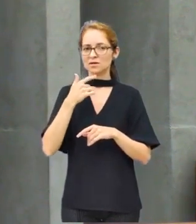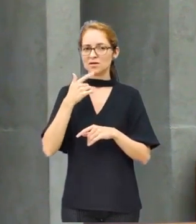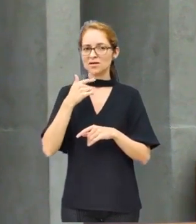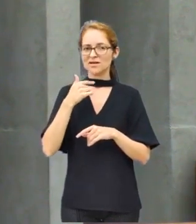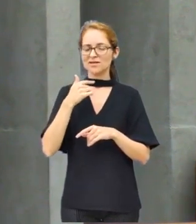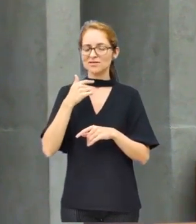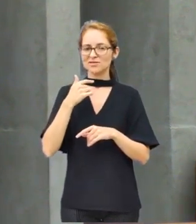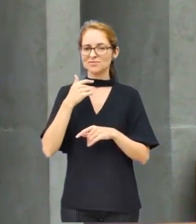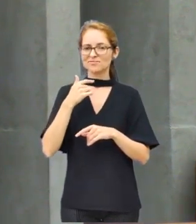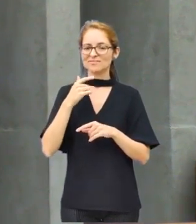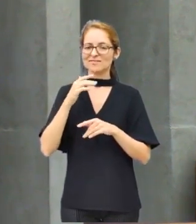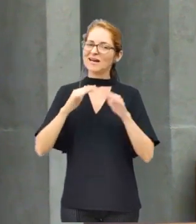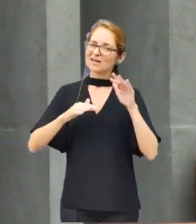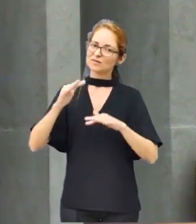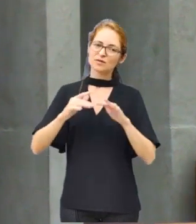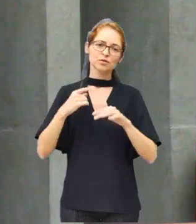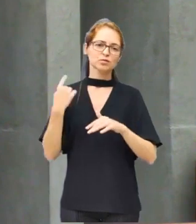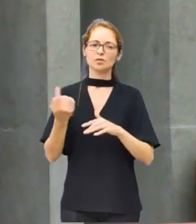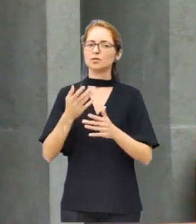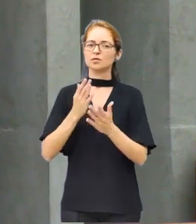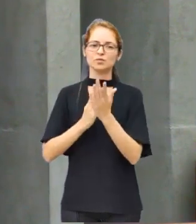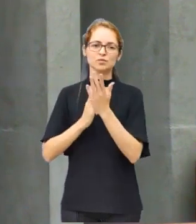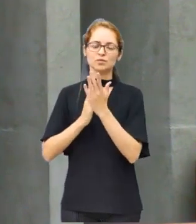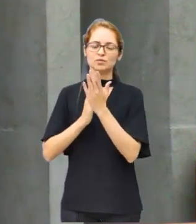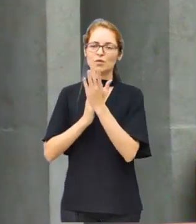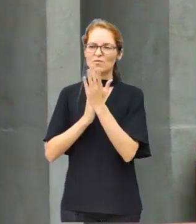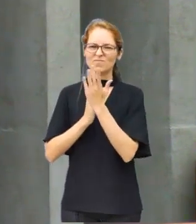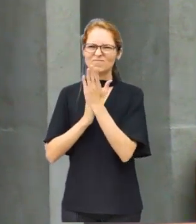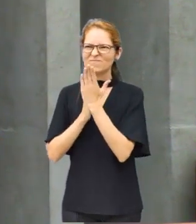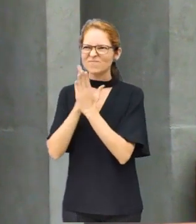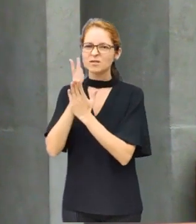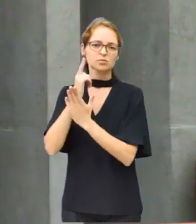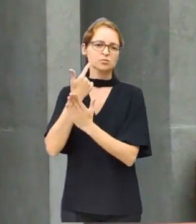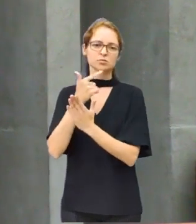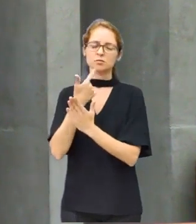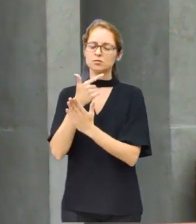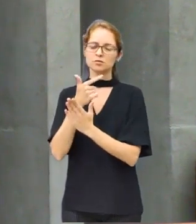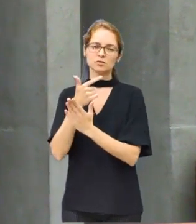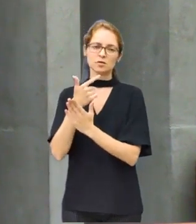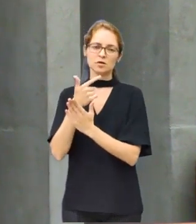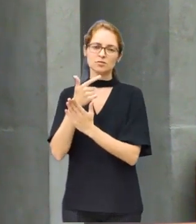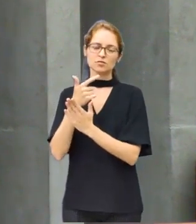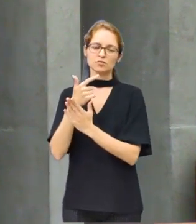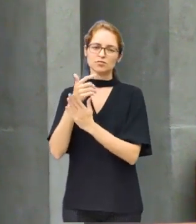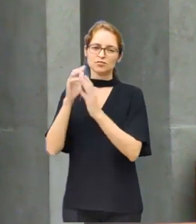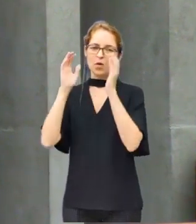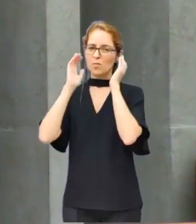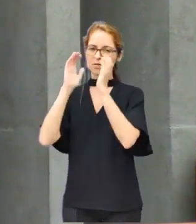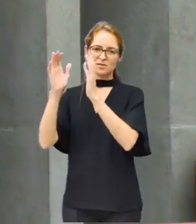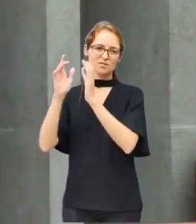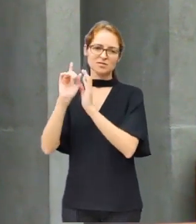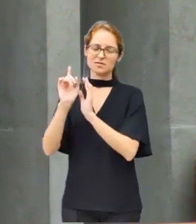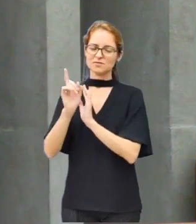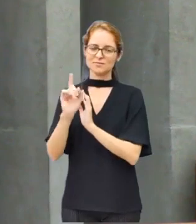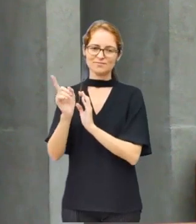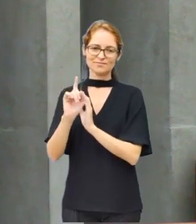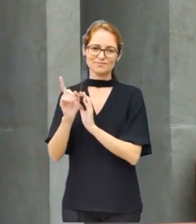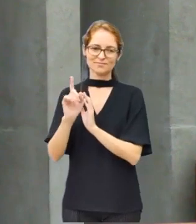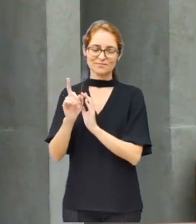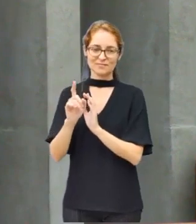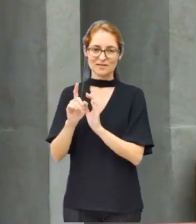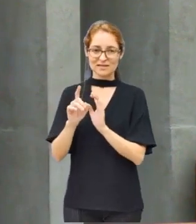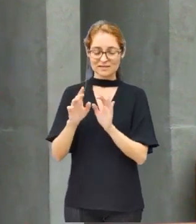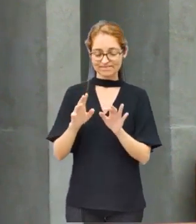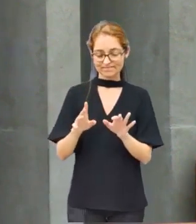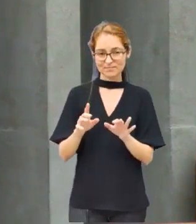iremos obedecê-la. Presta atenção, porque esse é o grande ponto aqui nesse capítulo que nós lemos. Nem sempre conhecer